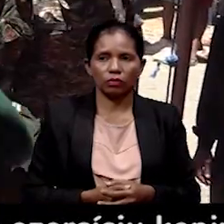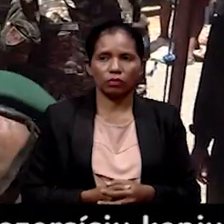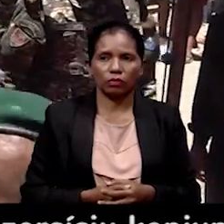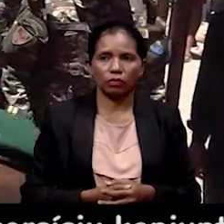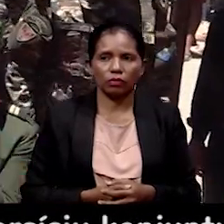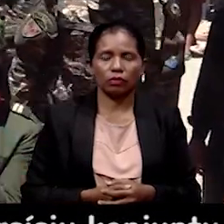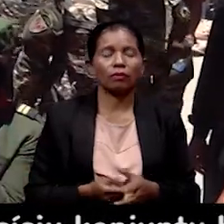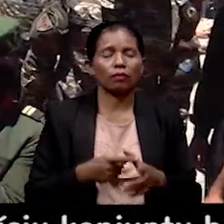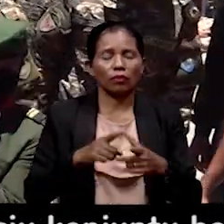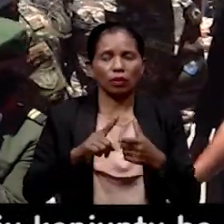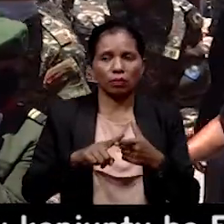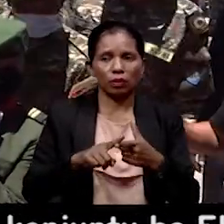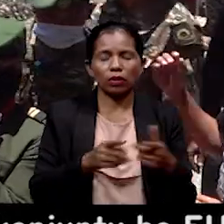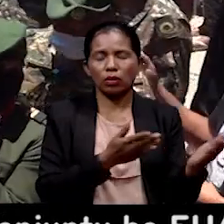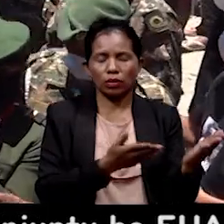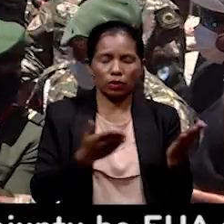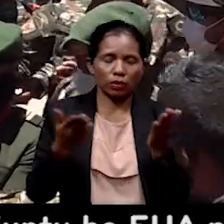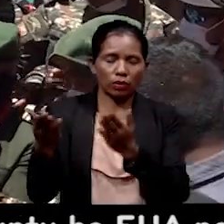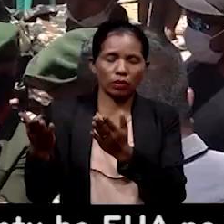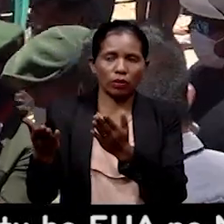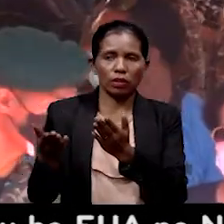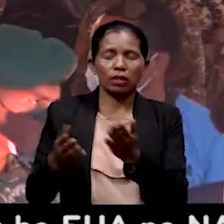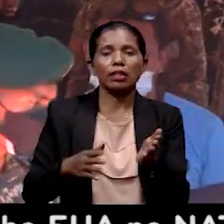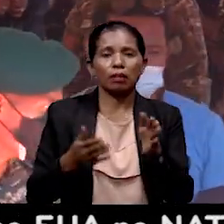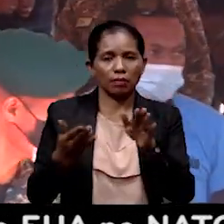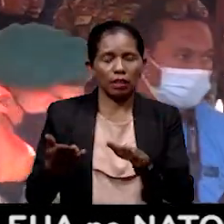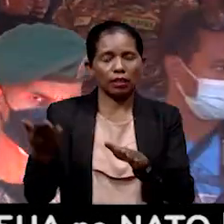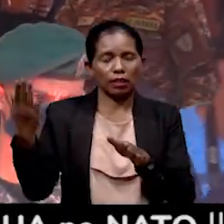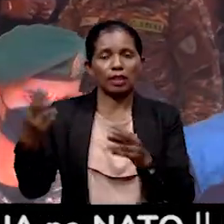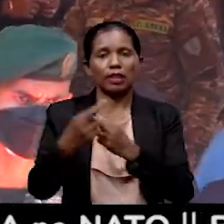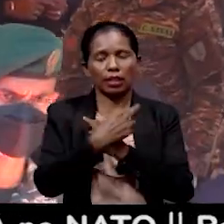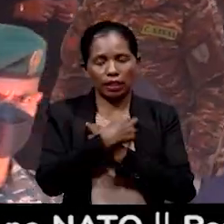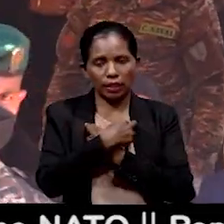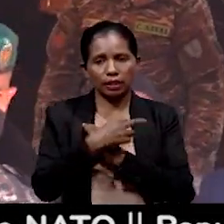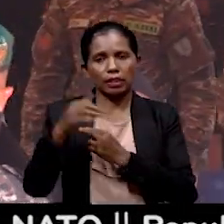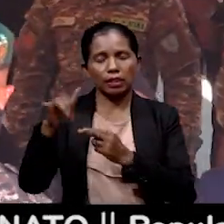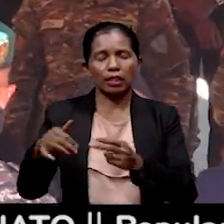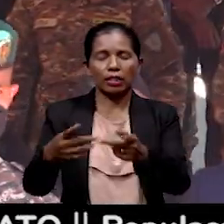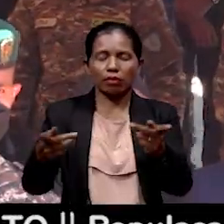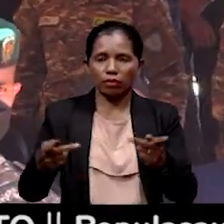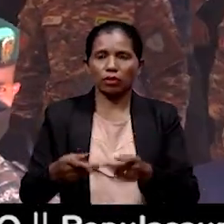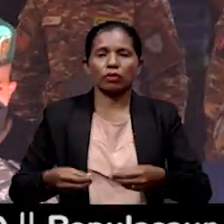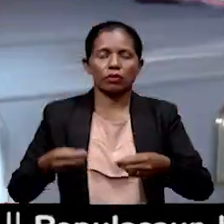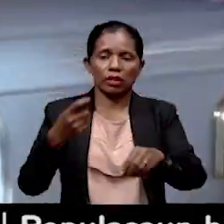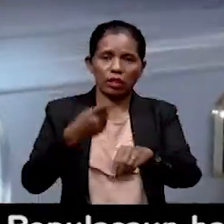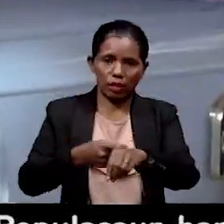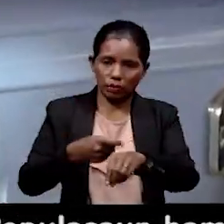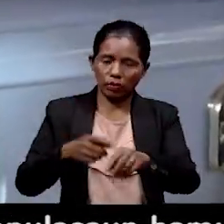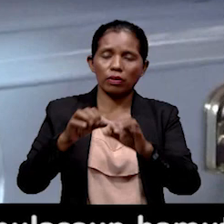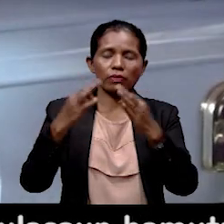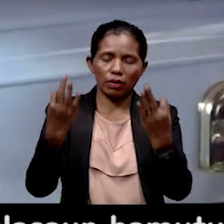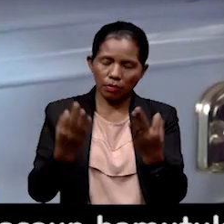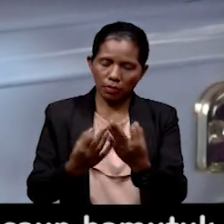Hafoin ne, hatun saudoso nia isin mate, descansa ia ni hela Fatin. Fo tempu ba familia,